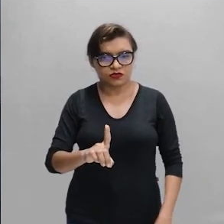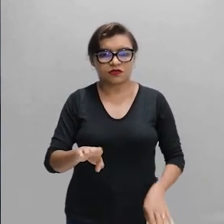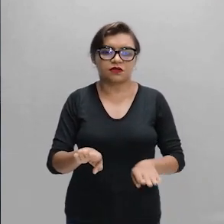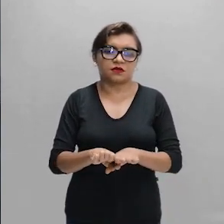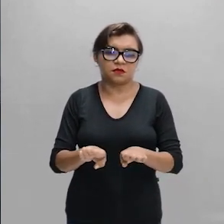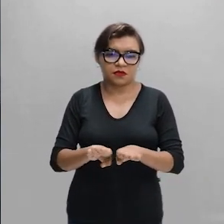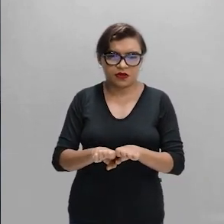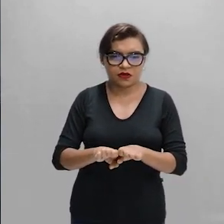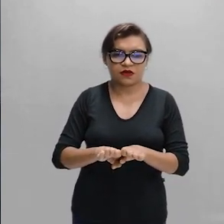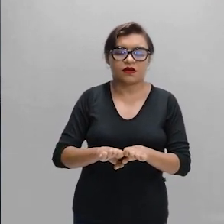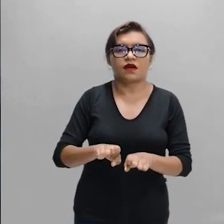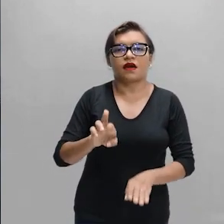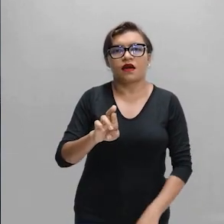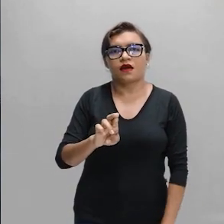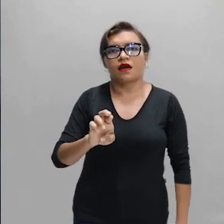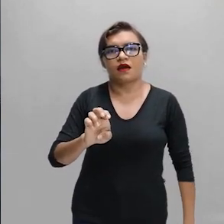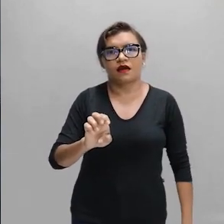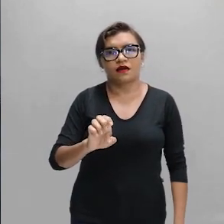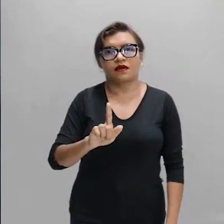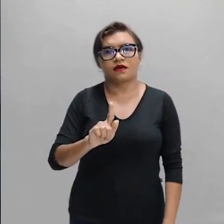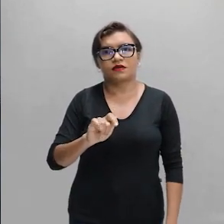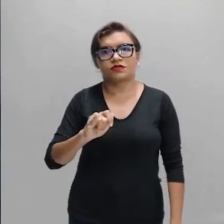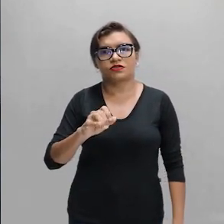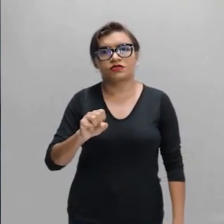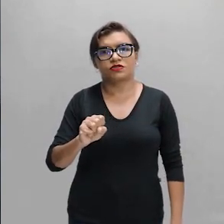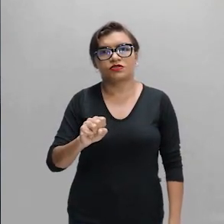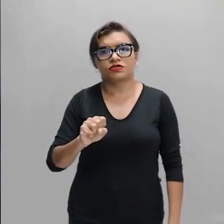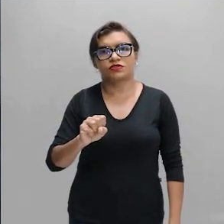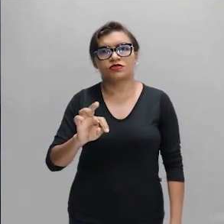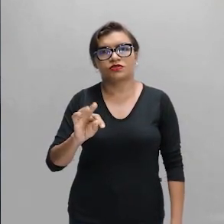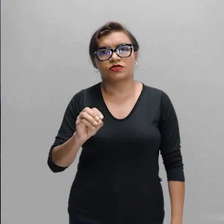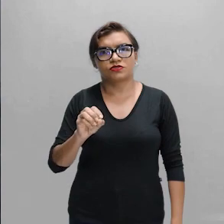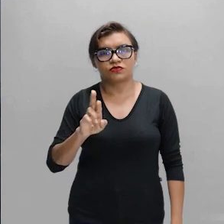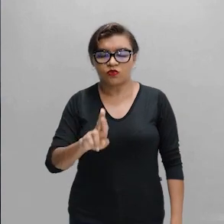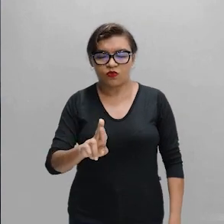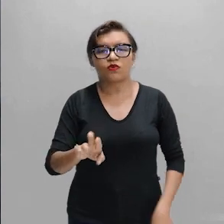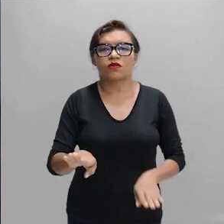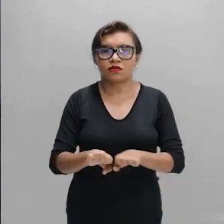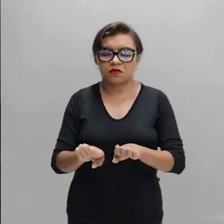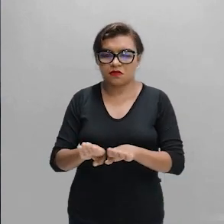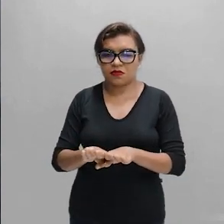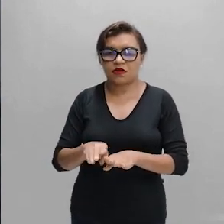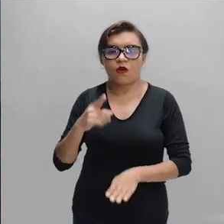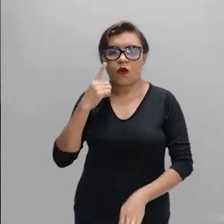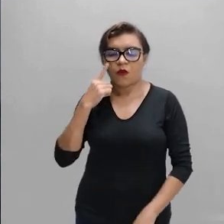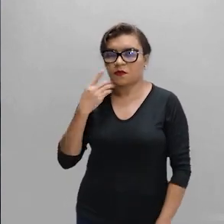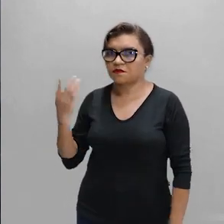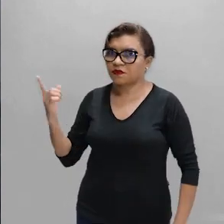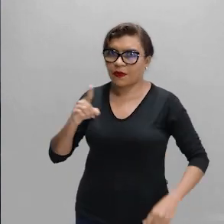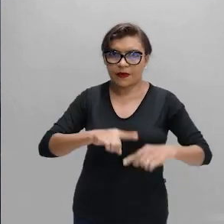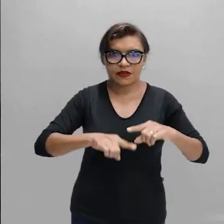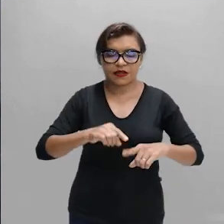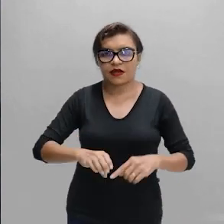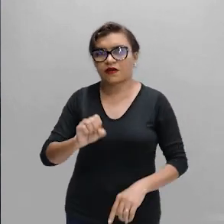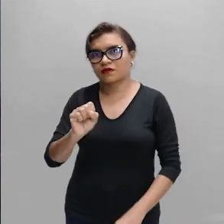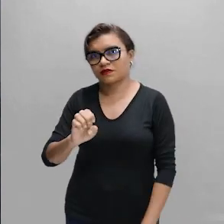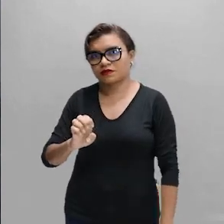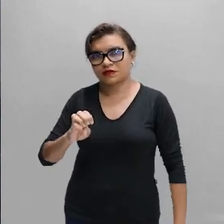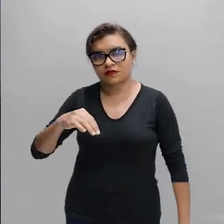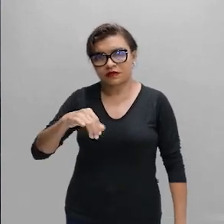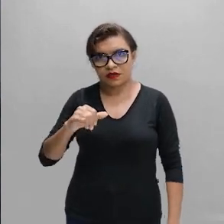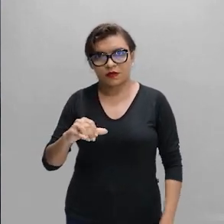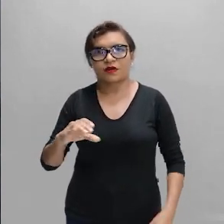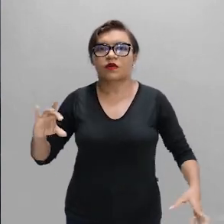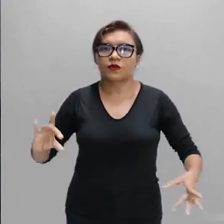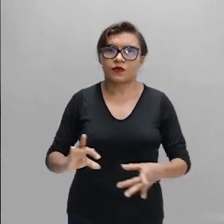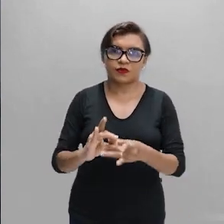tá ok? Então, são materiais aí que são materiais semicondutores. Então, você pode pegar uma placa de um computador,